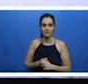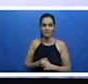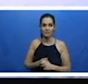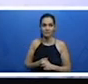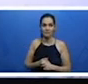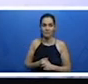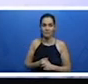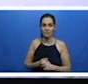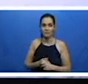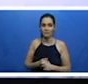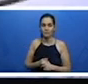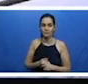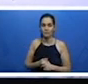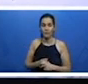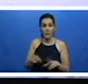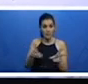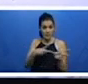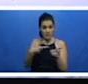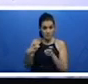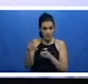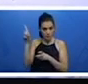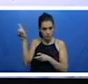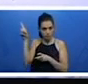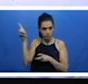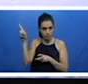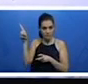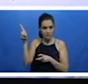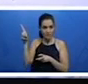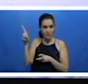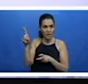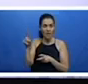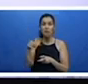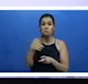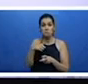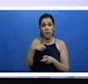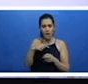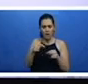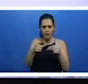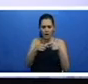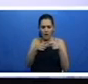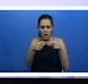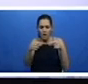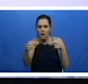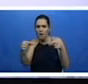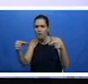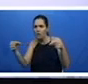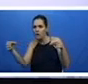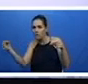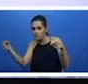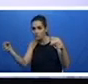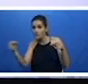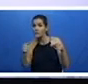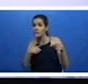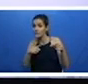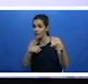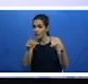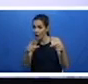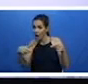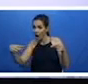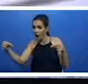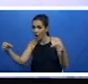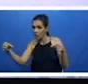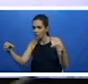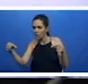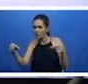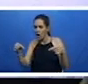a formação das patas. Percebam que aqui nesse estágio ele continua sendo ainda uma larva, porque ainda apresenta cauda. Quando desaparecer essa